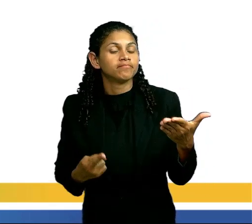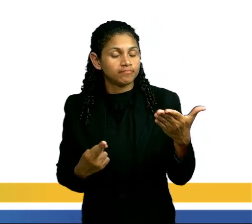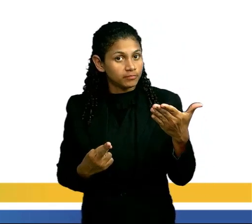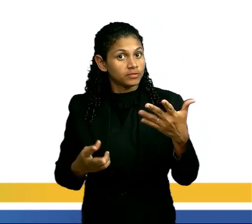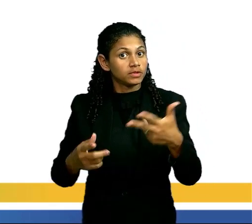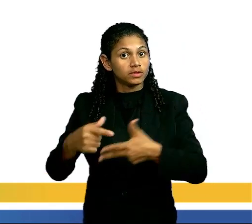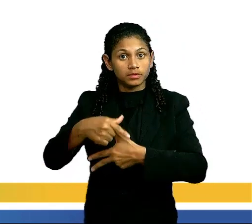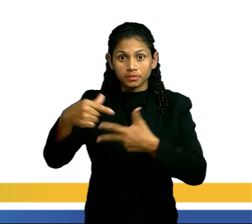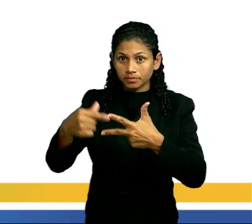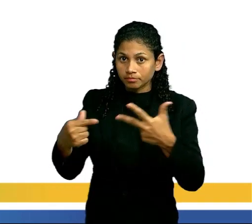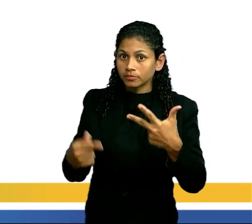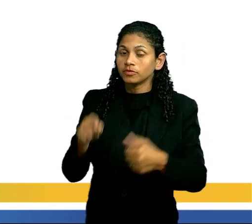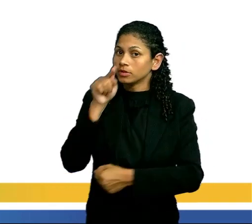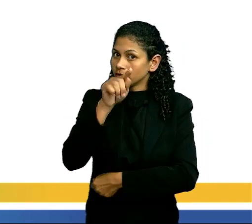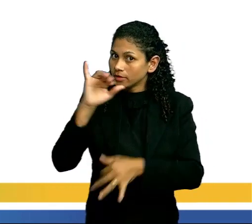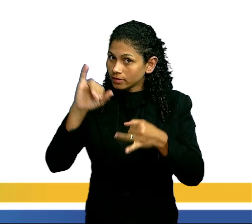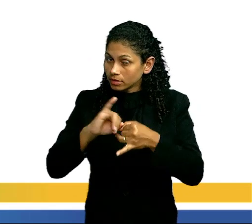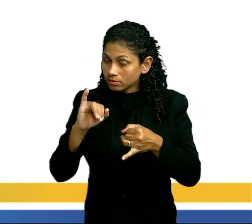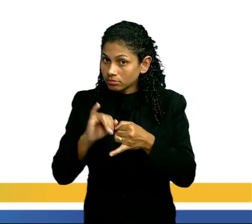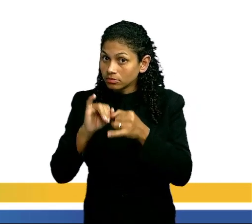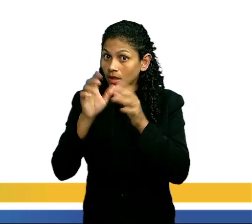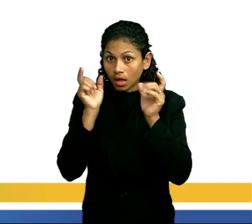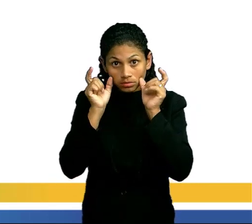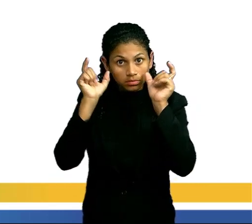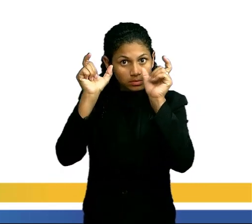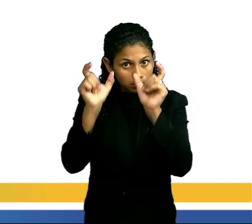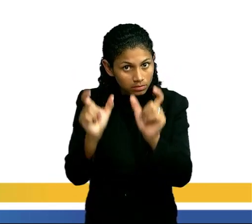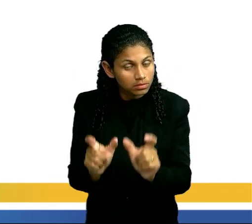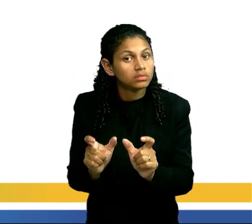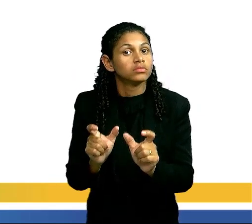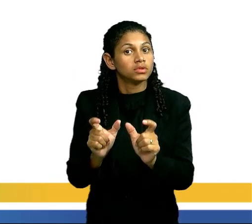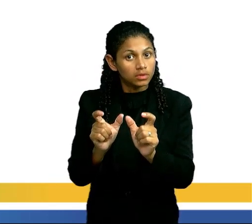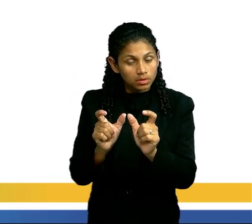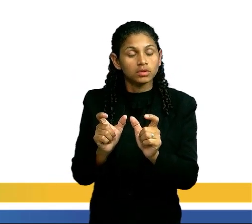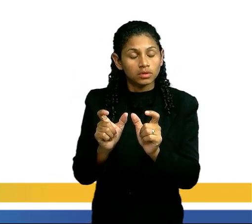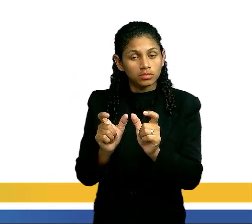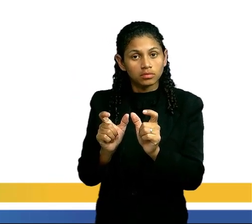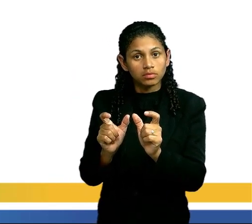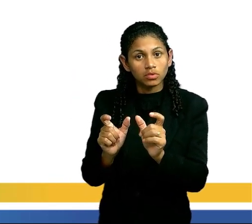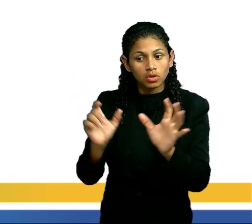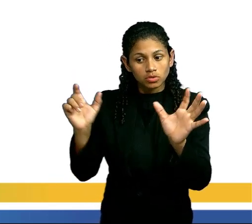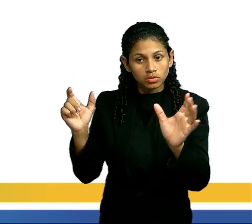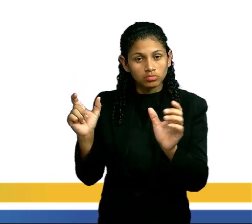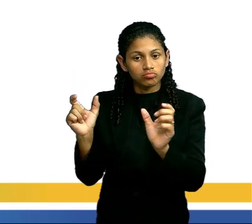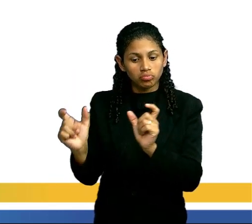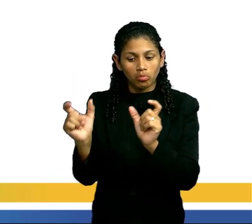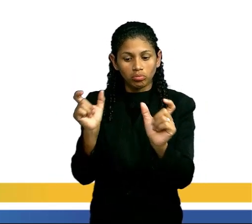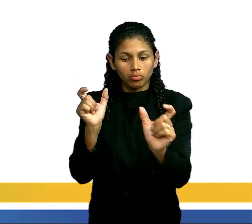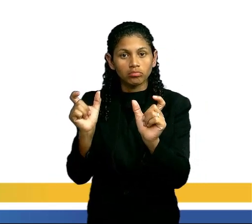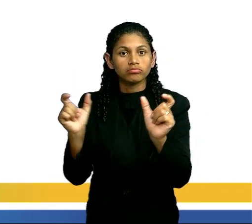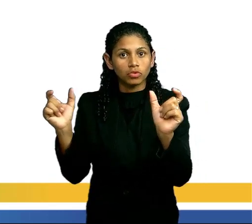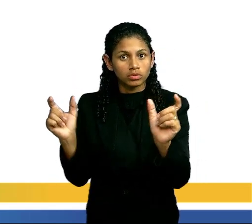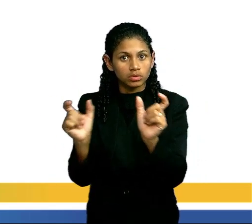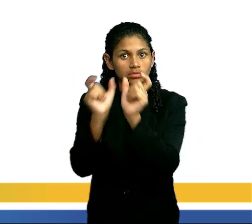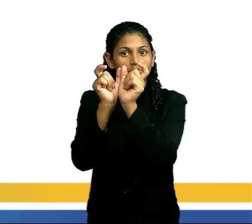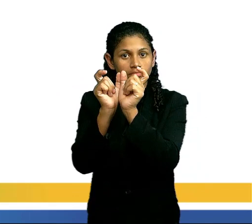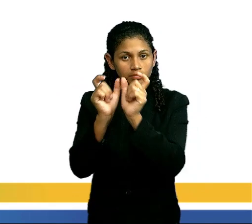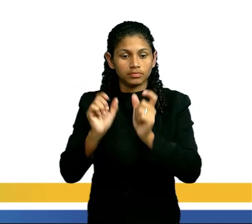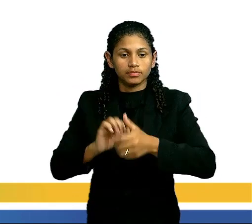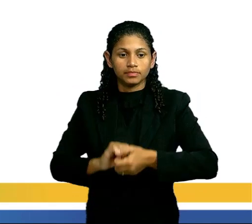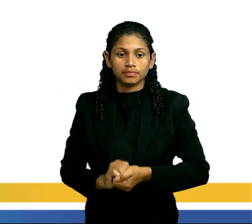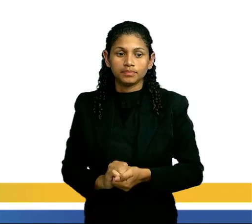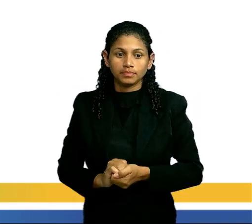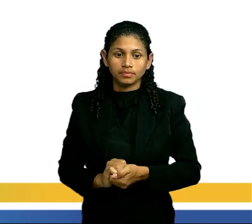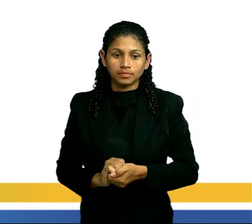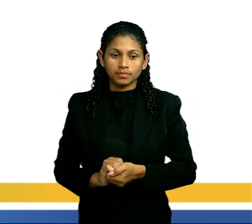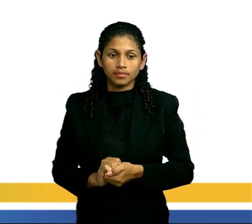né? Você que vai fazer o Enem, fique ligado aí nessas conjunções conclusivas. Tem um exemplo aí para você que